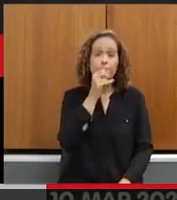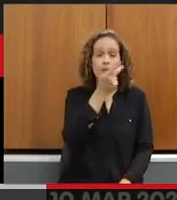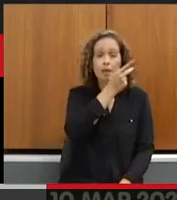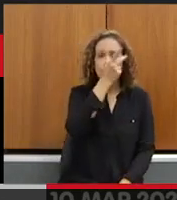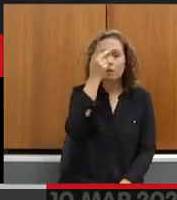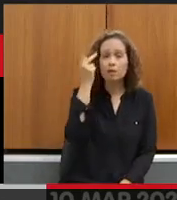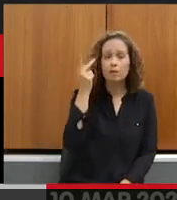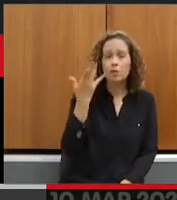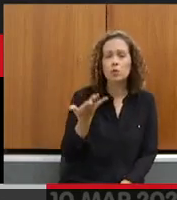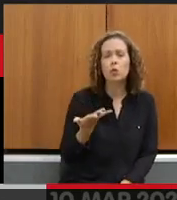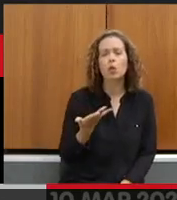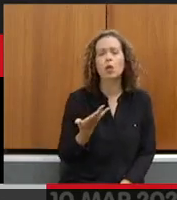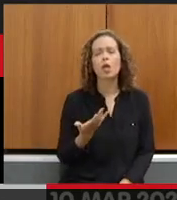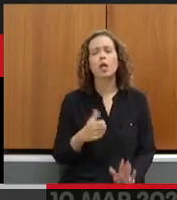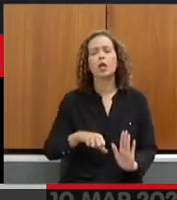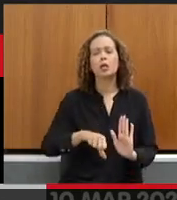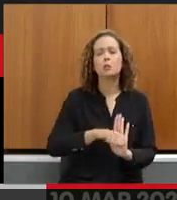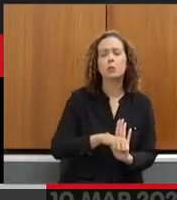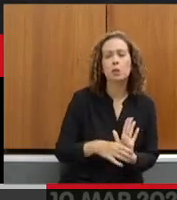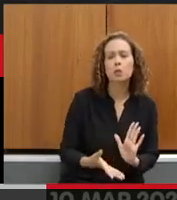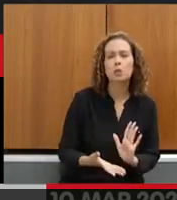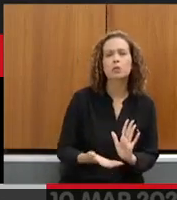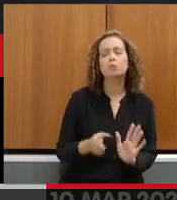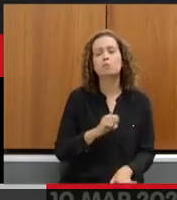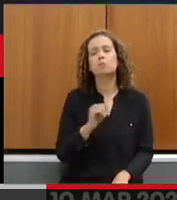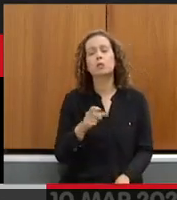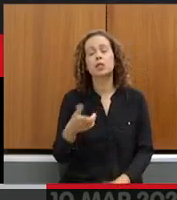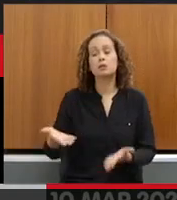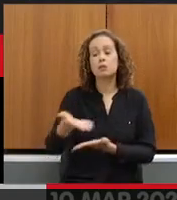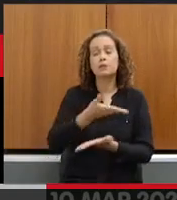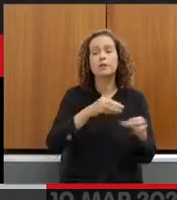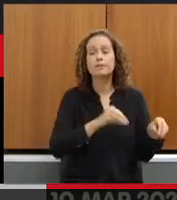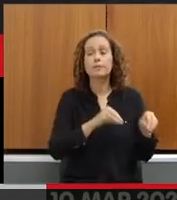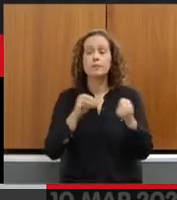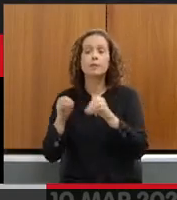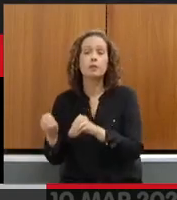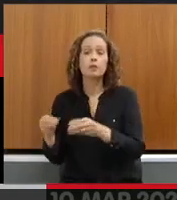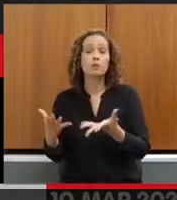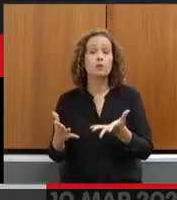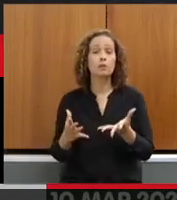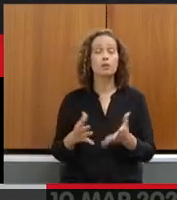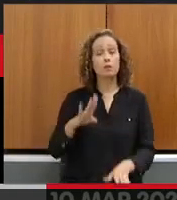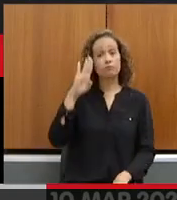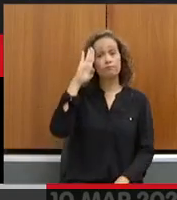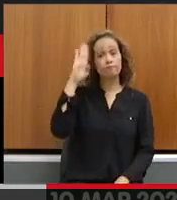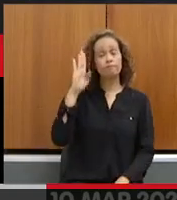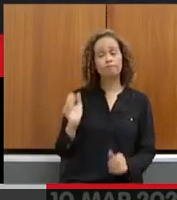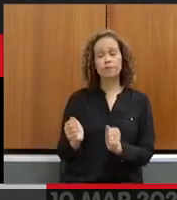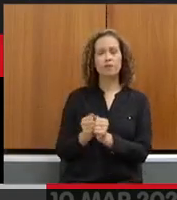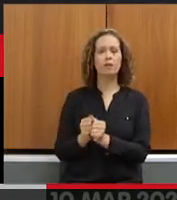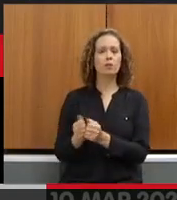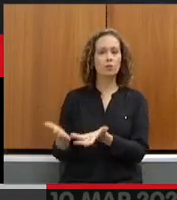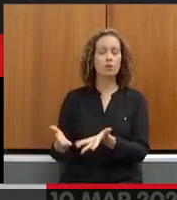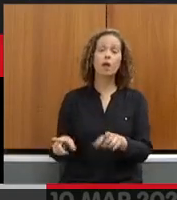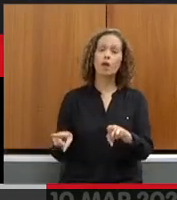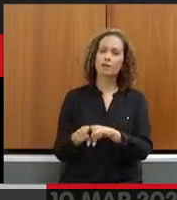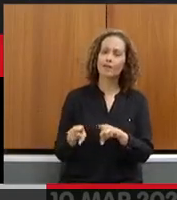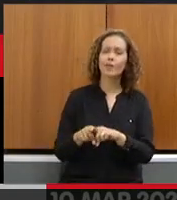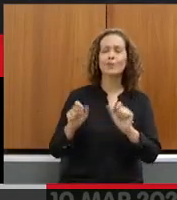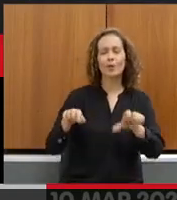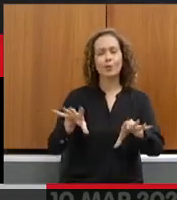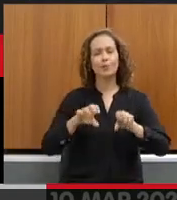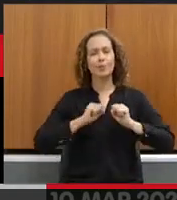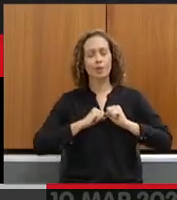quando ele tem que ser transferido por uma escolta é então que eles também estão sujeitos